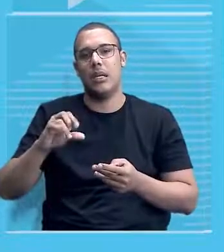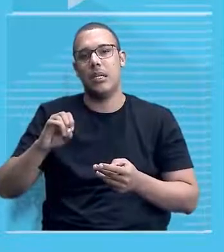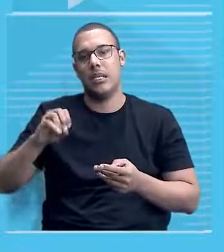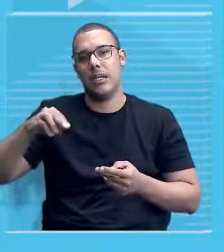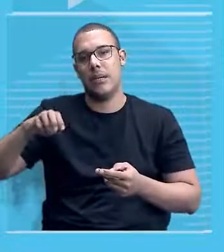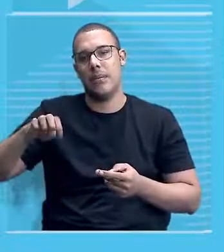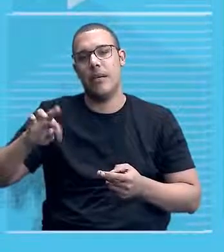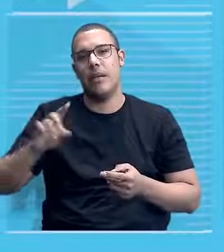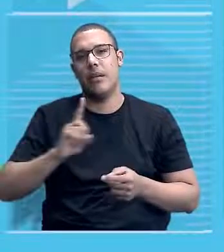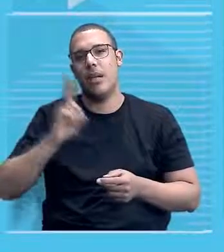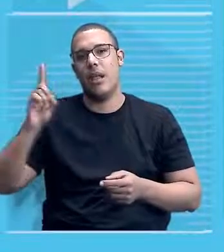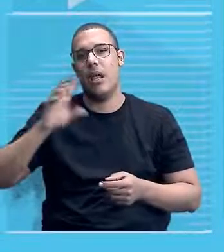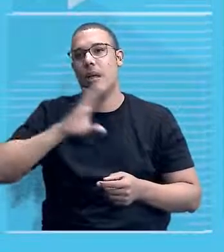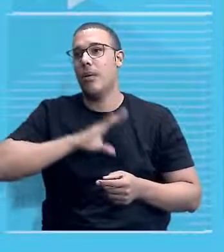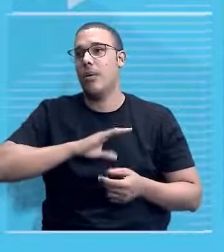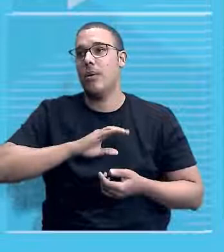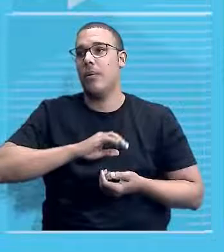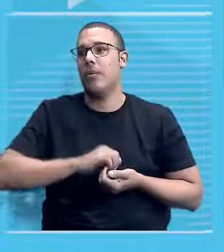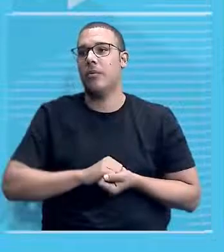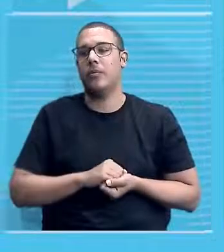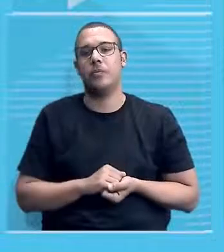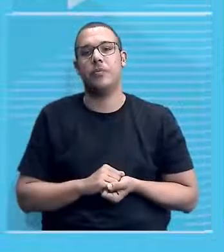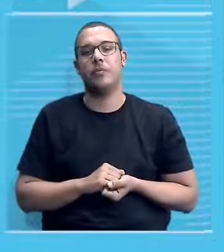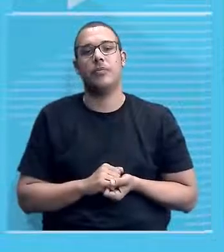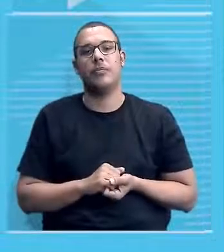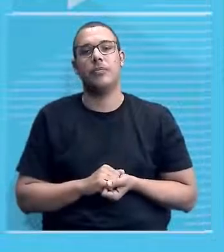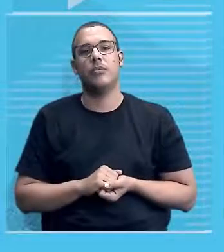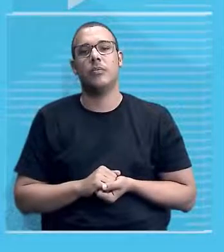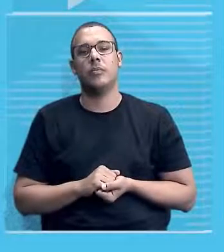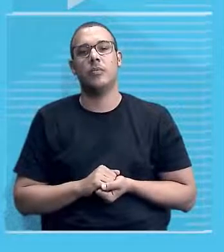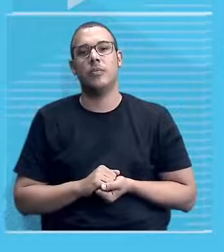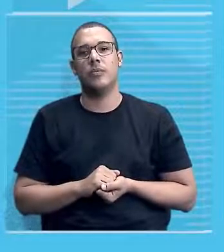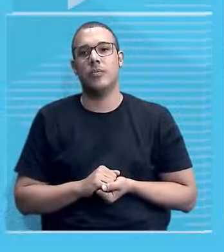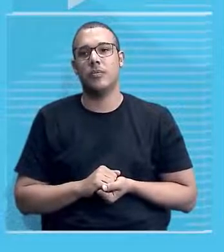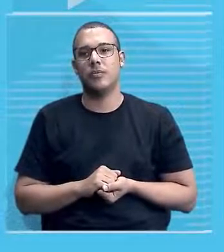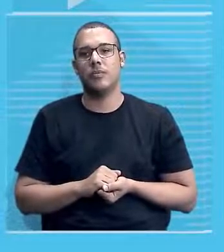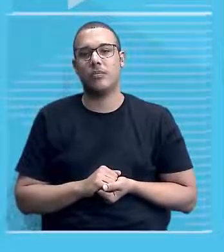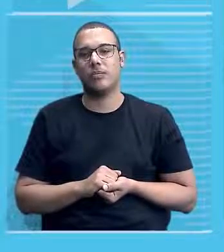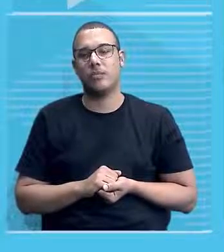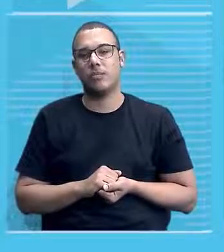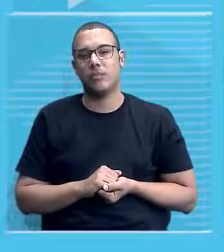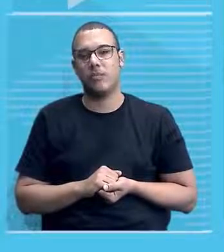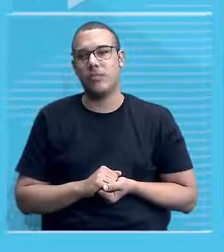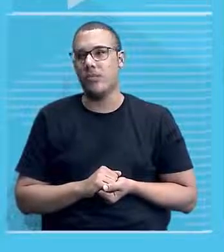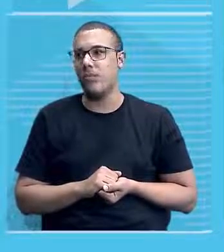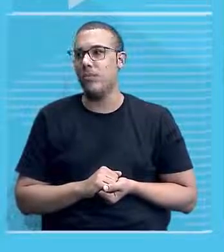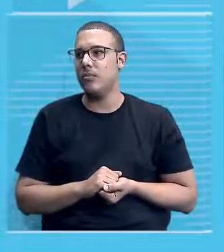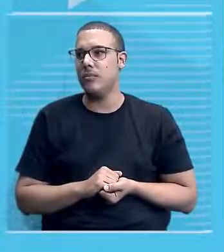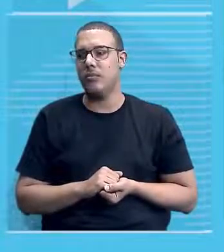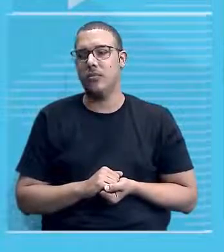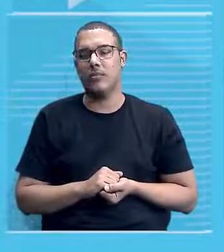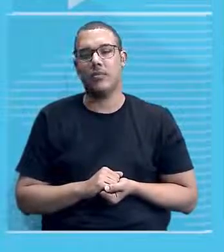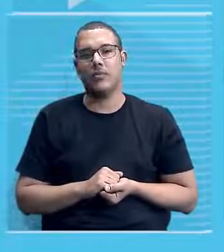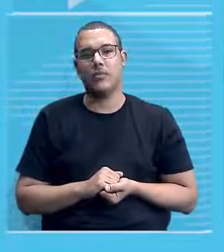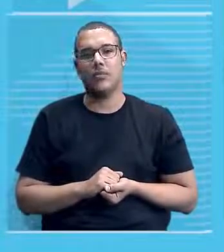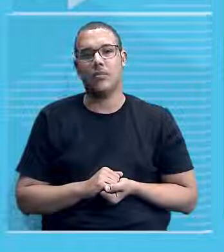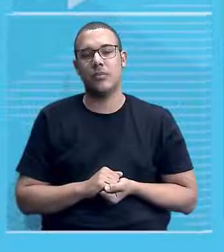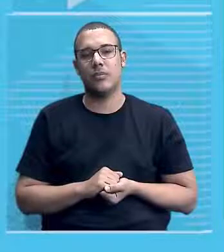lá em Portugal cujo nome maior é Camões e ainda pode ser chamado de